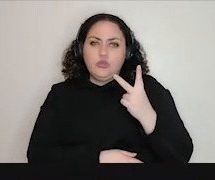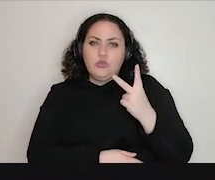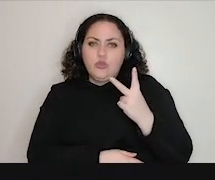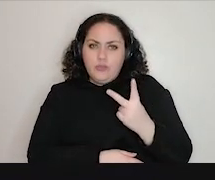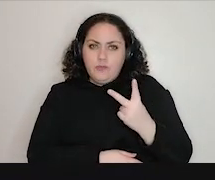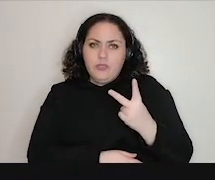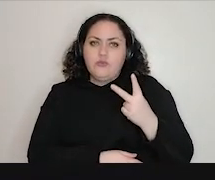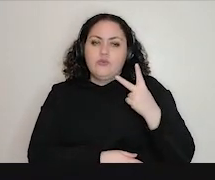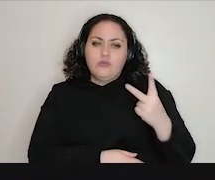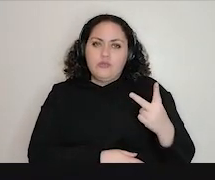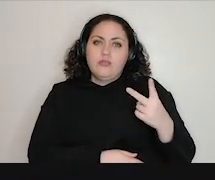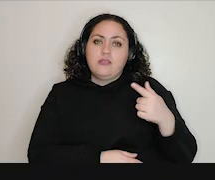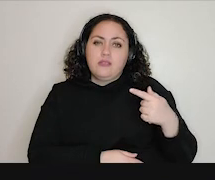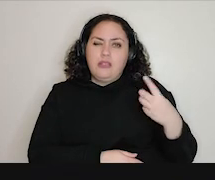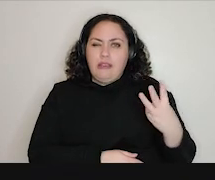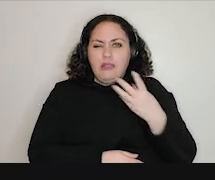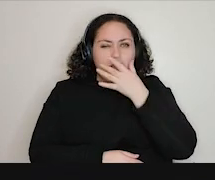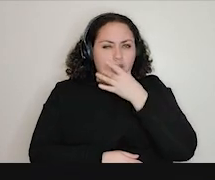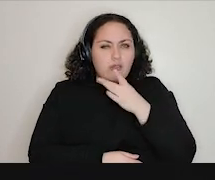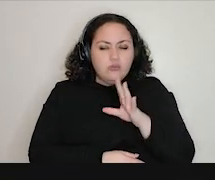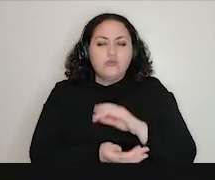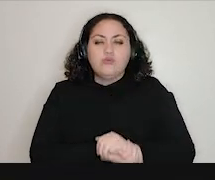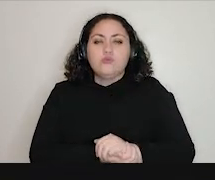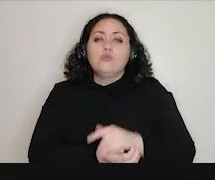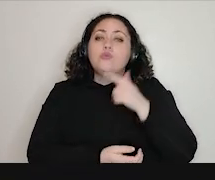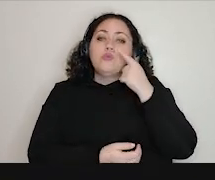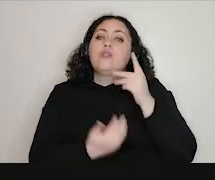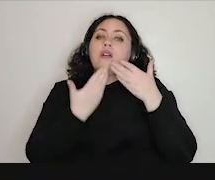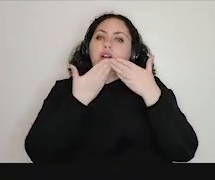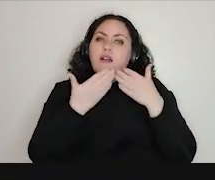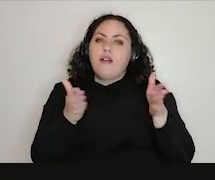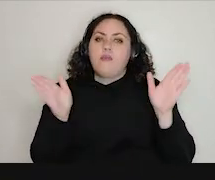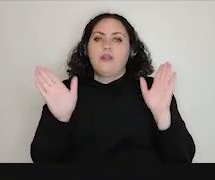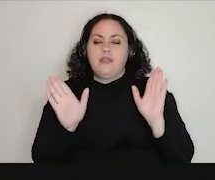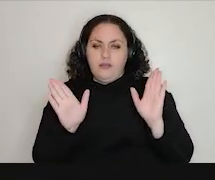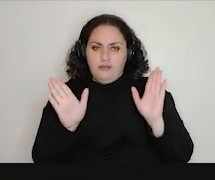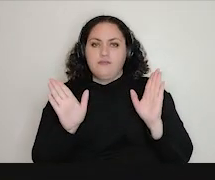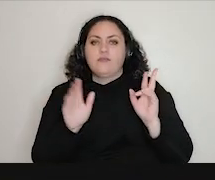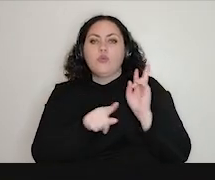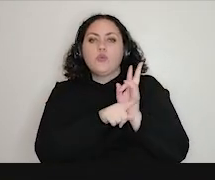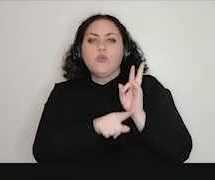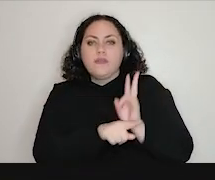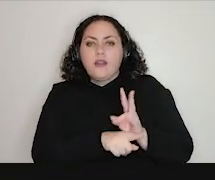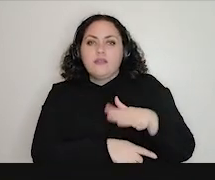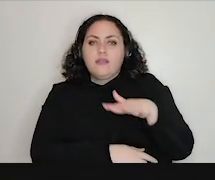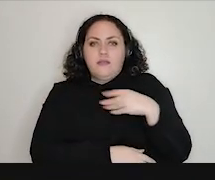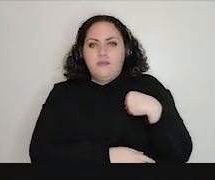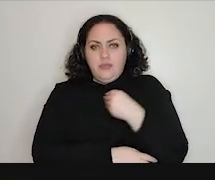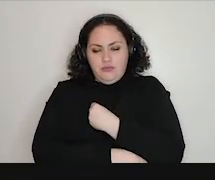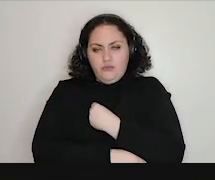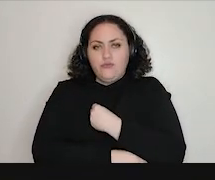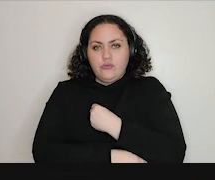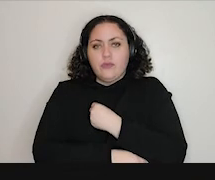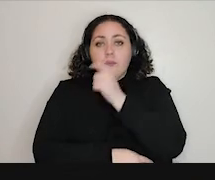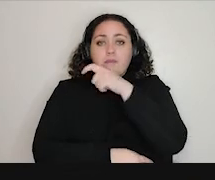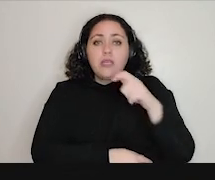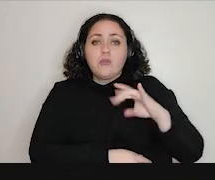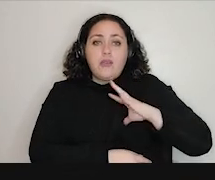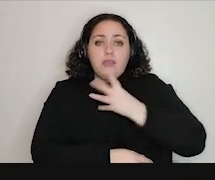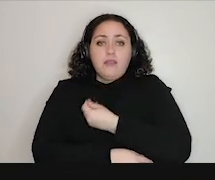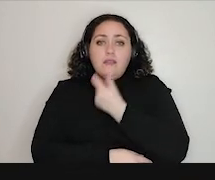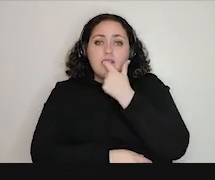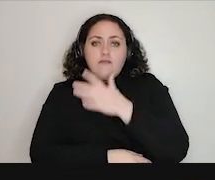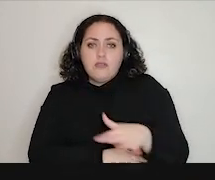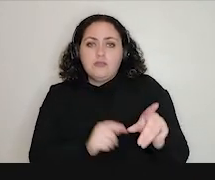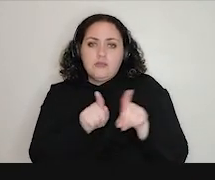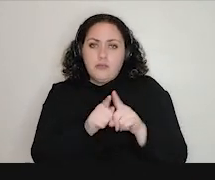2273, se não estou enganada, né, que ampliou, inclusive, o cuidado com relação ao médico para as pessoas trans na infância e na